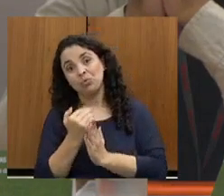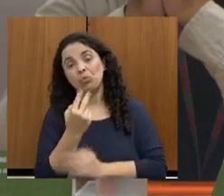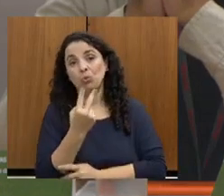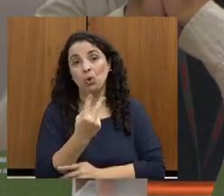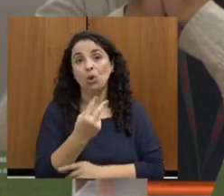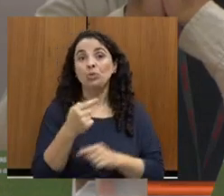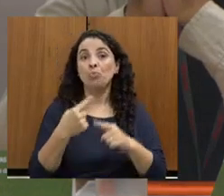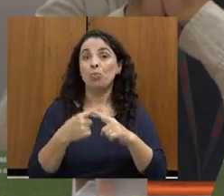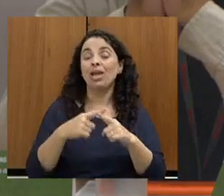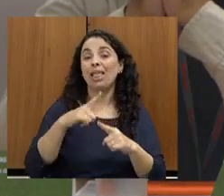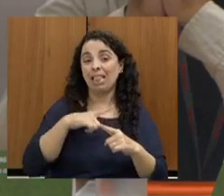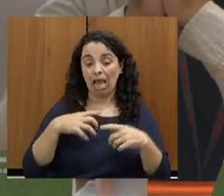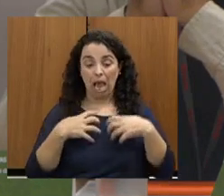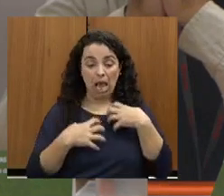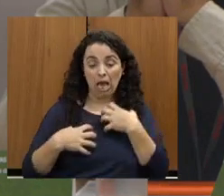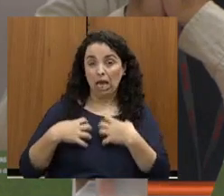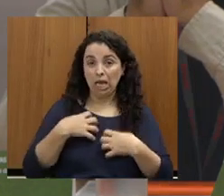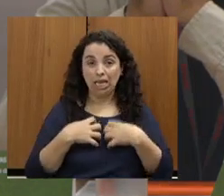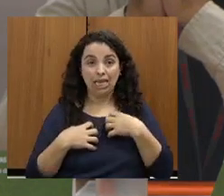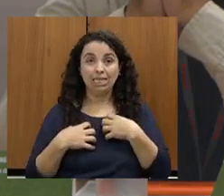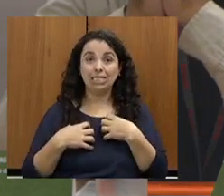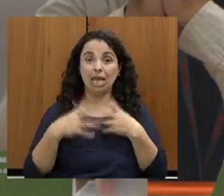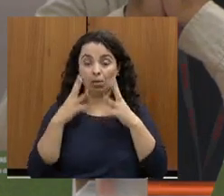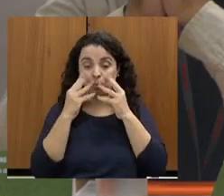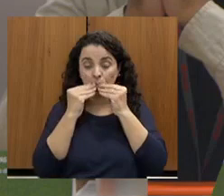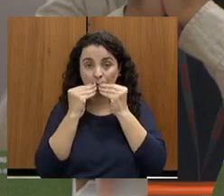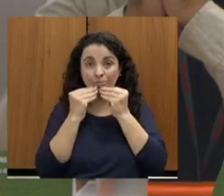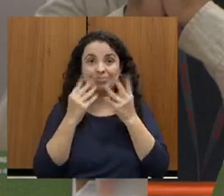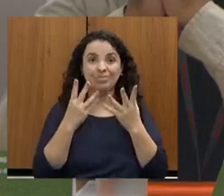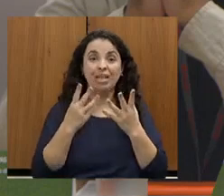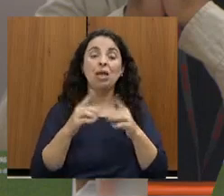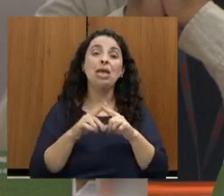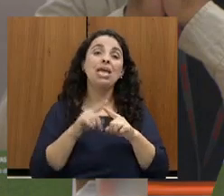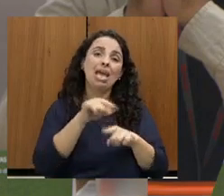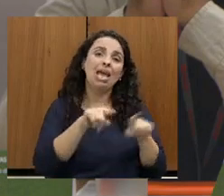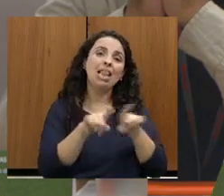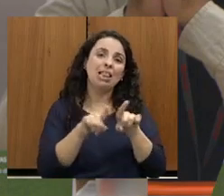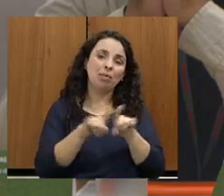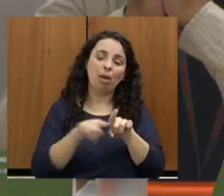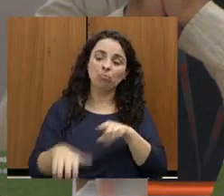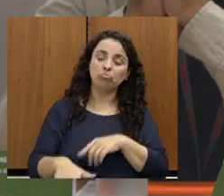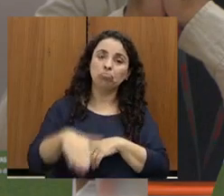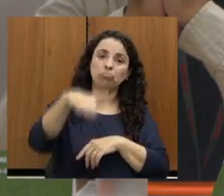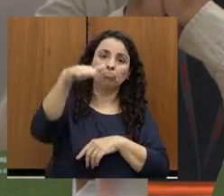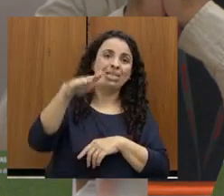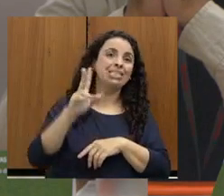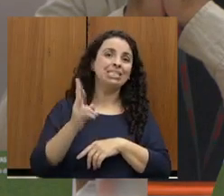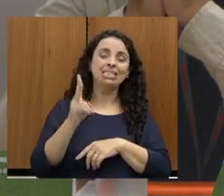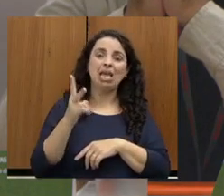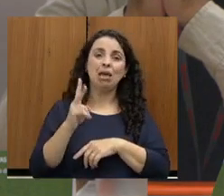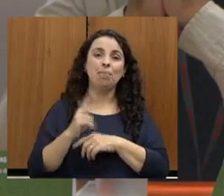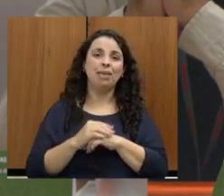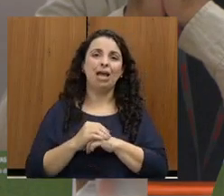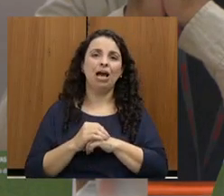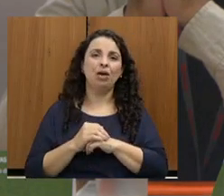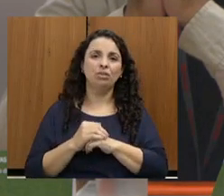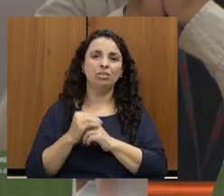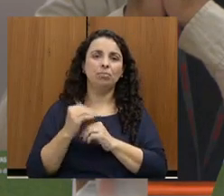Mas ele tem teia 1 e, desde criança, ele tem altas habilidades. As notas dele são de 90% para cima.